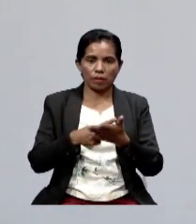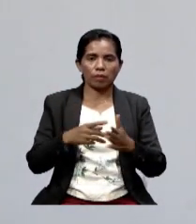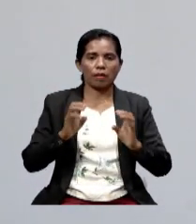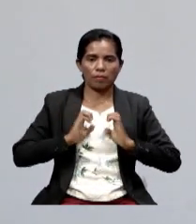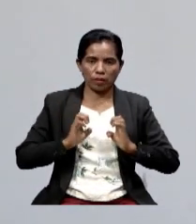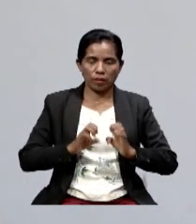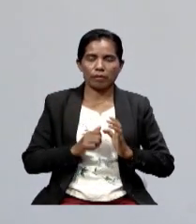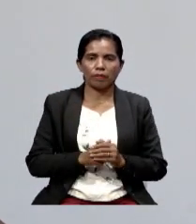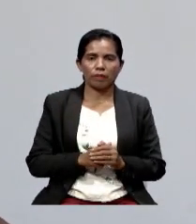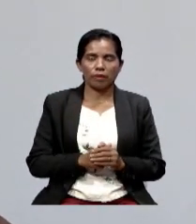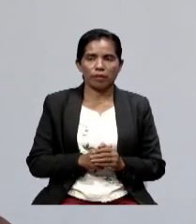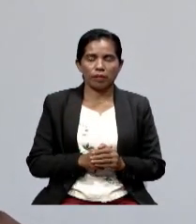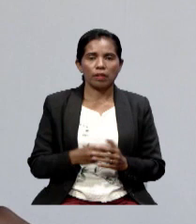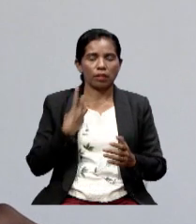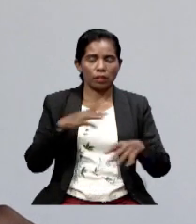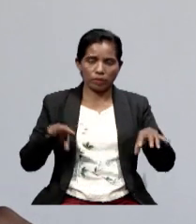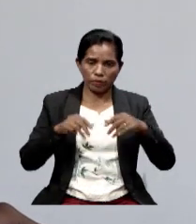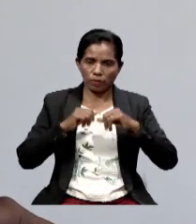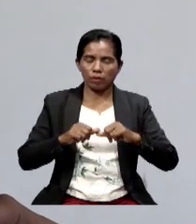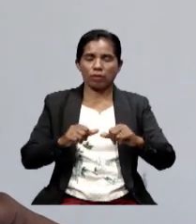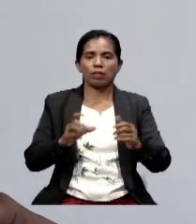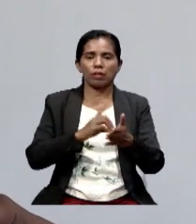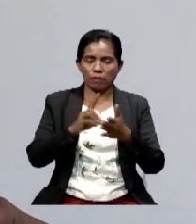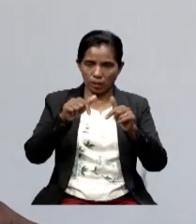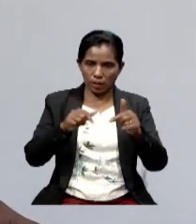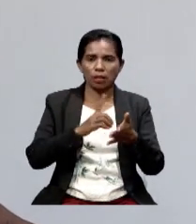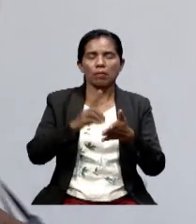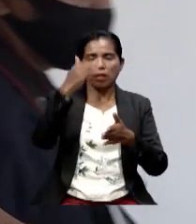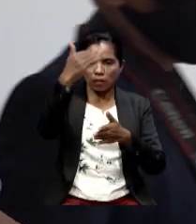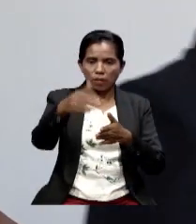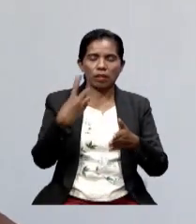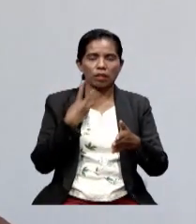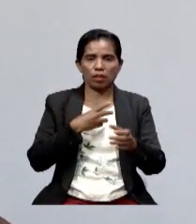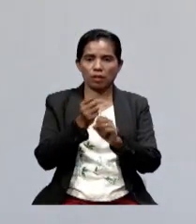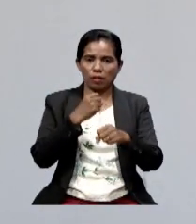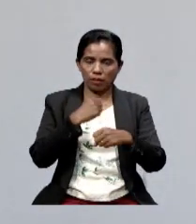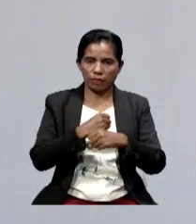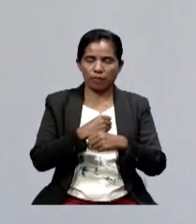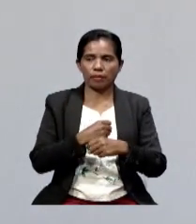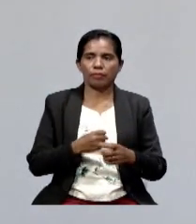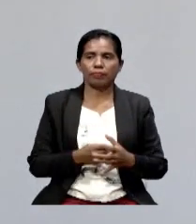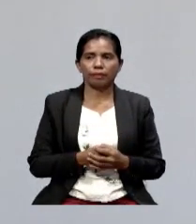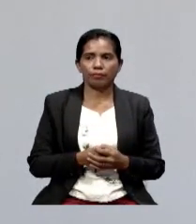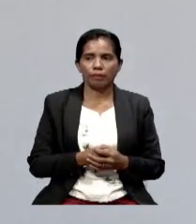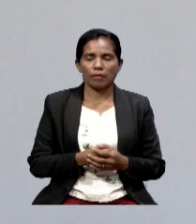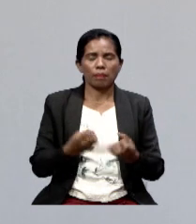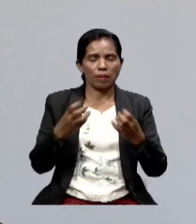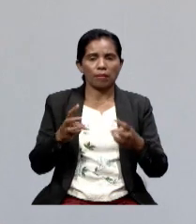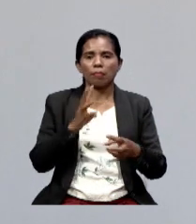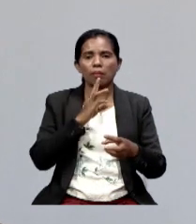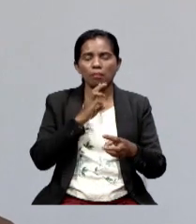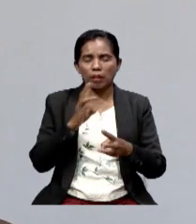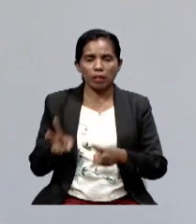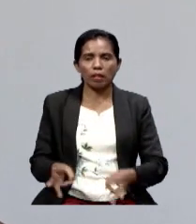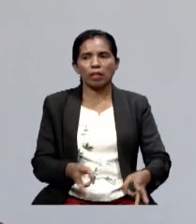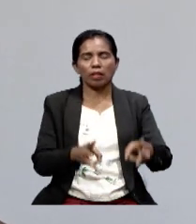nem esforço lá ela e agora semana hoje né itálo na entrevista baracliu bedal nisso suai